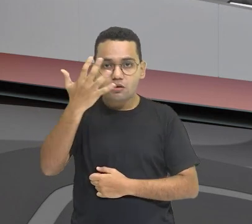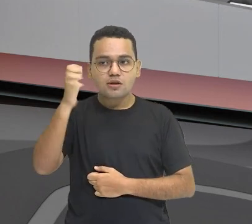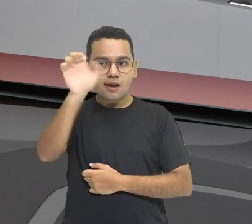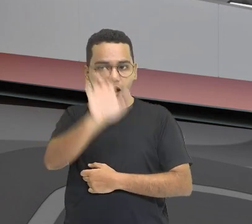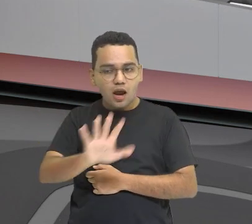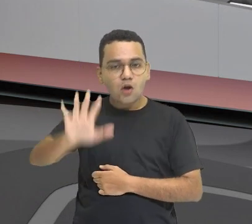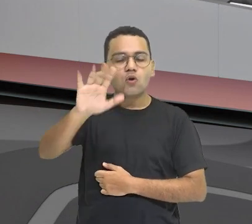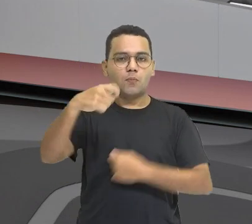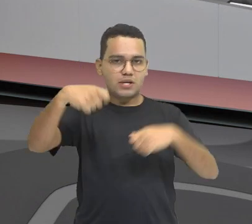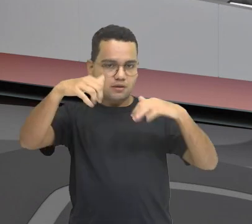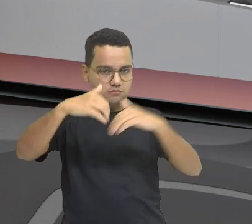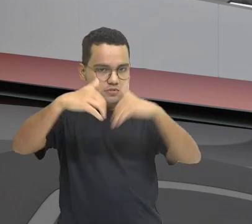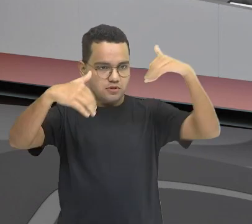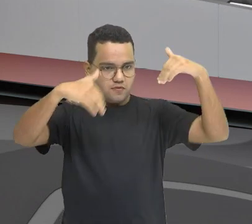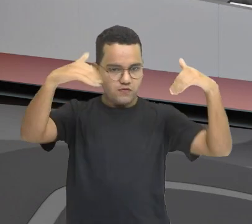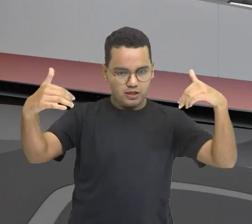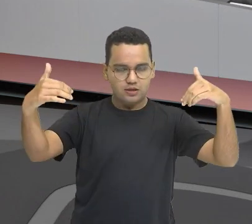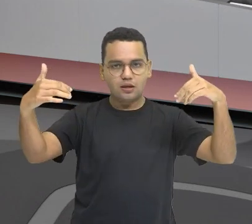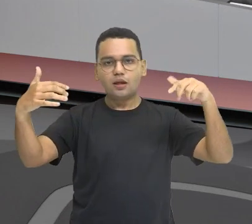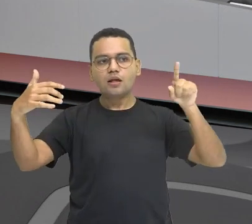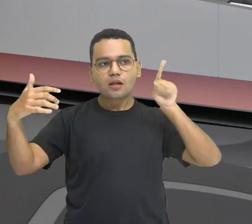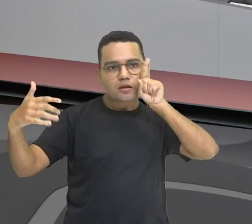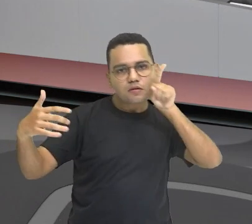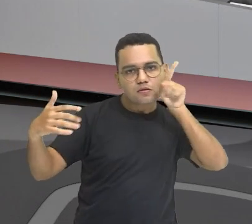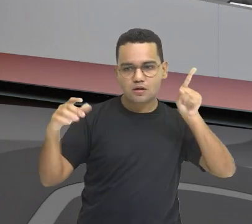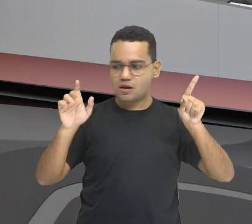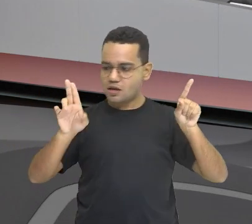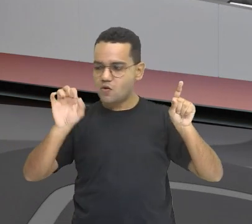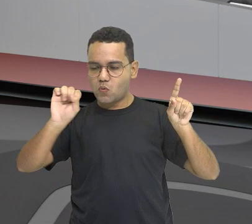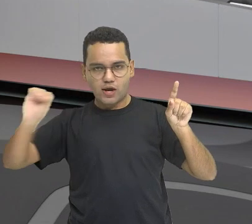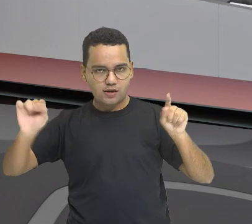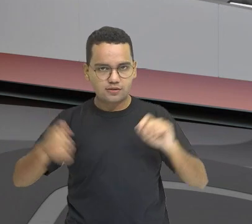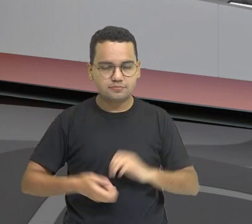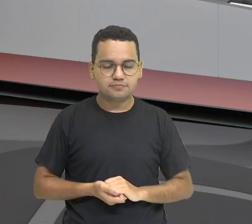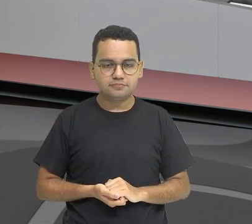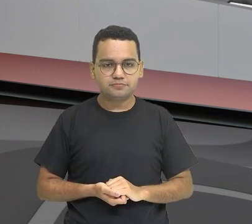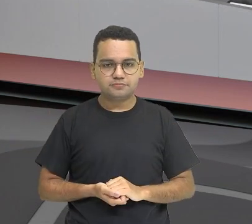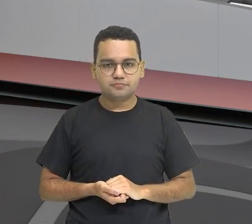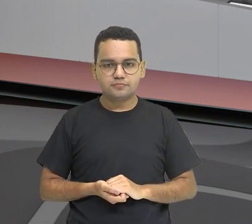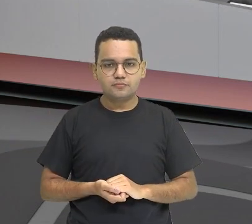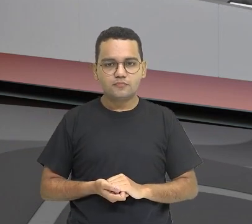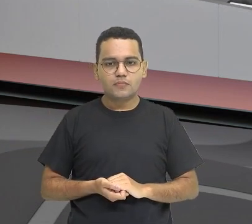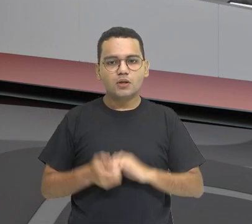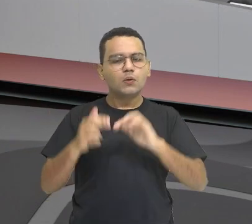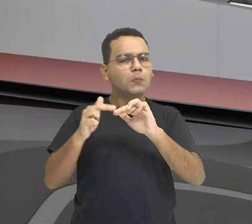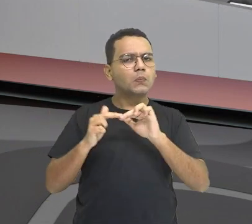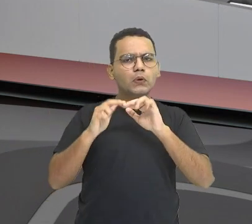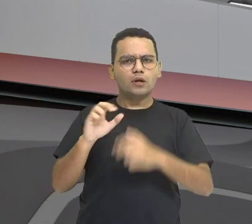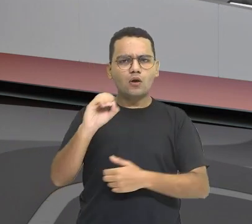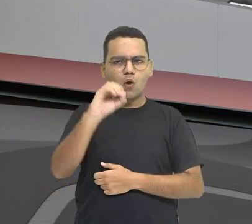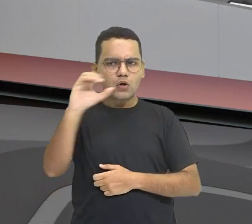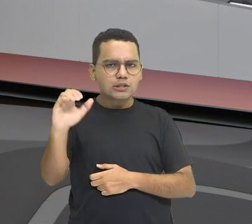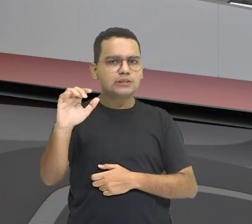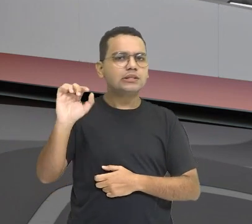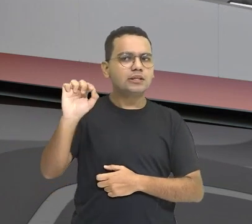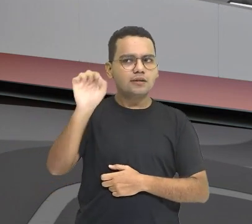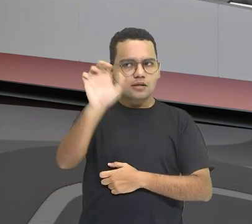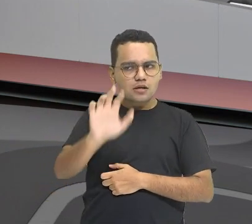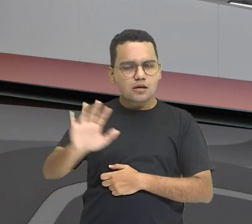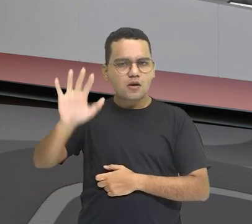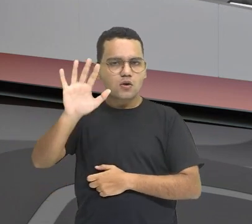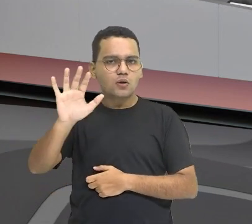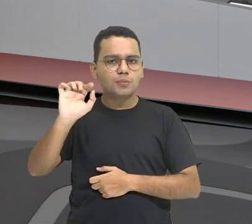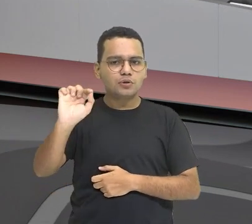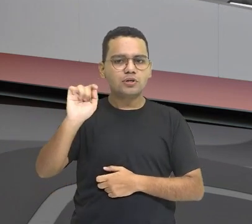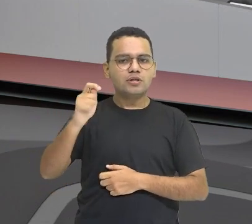ficou dividida entre Estados Unidos e União Soviética, tá? A parte ocidental do continente europeu ficou